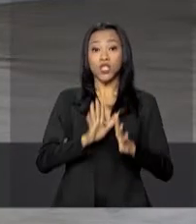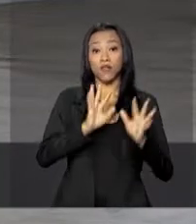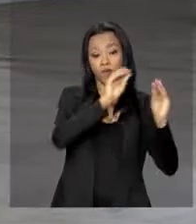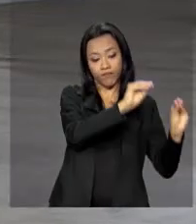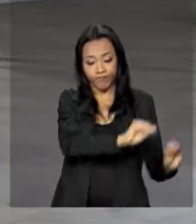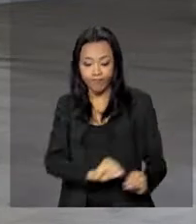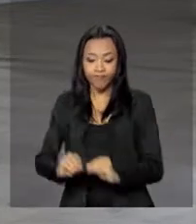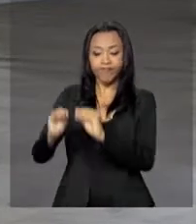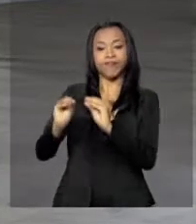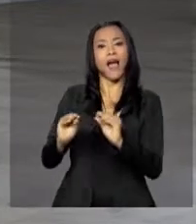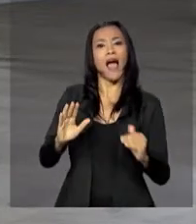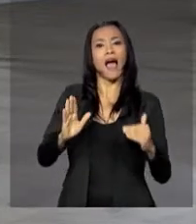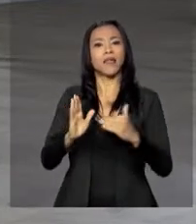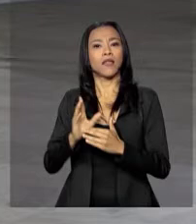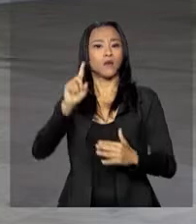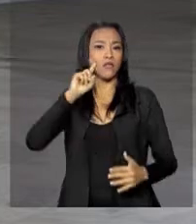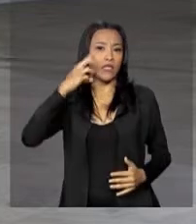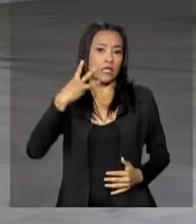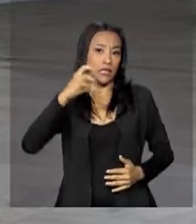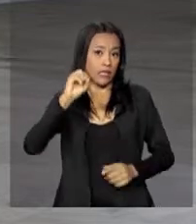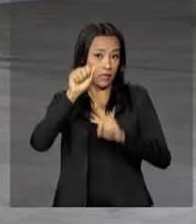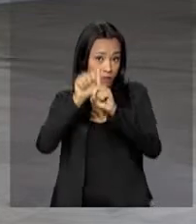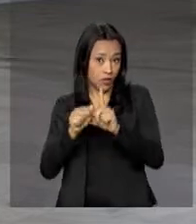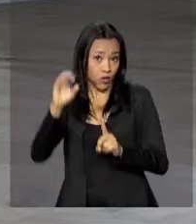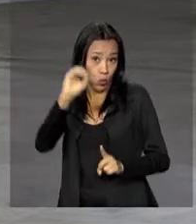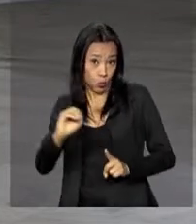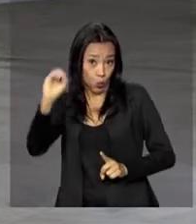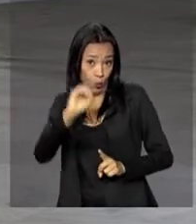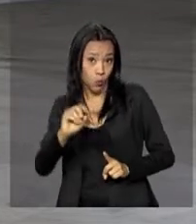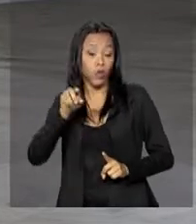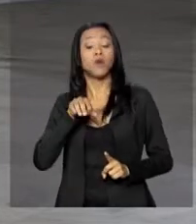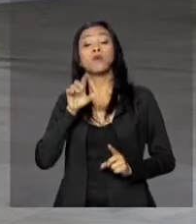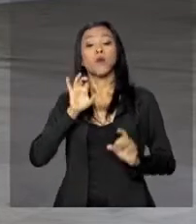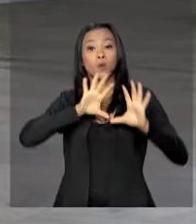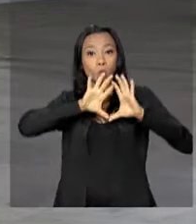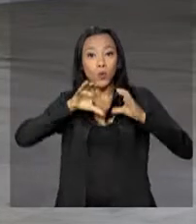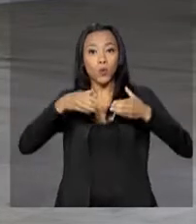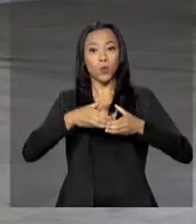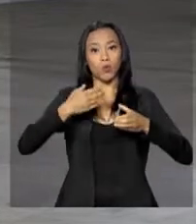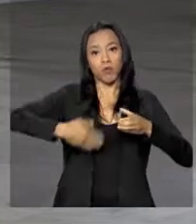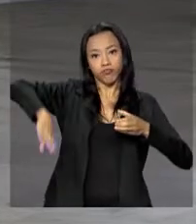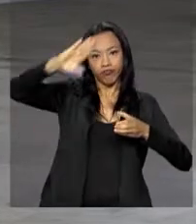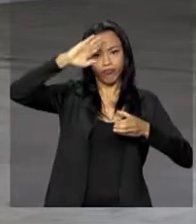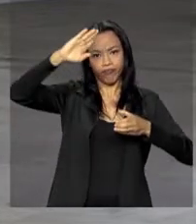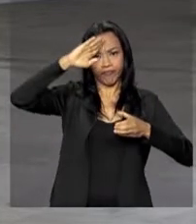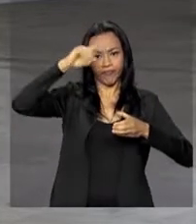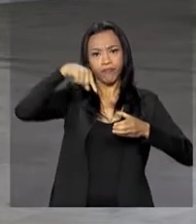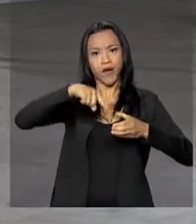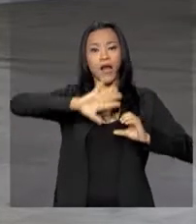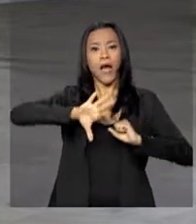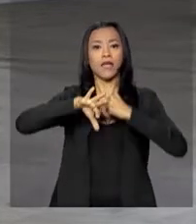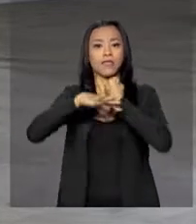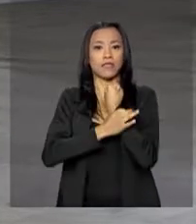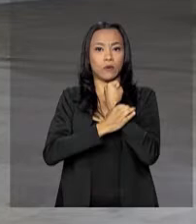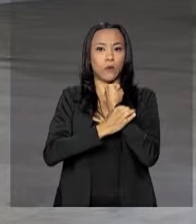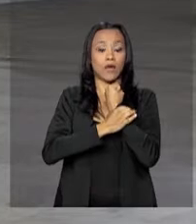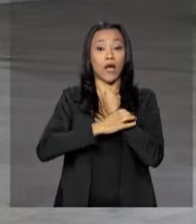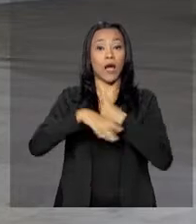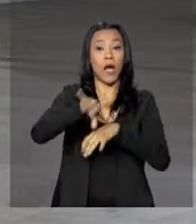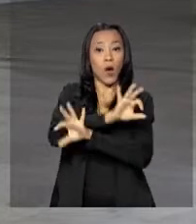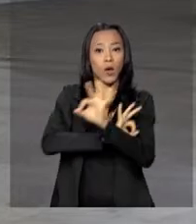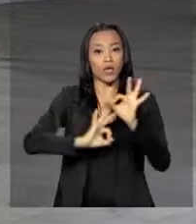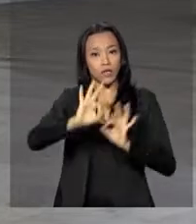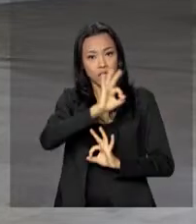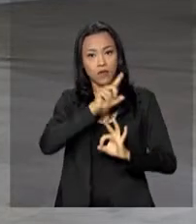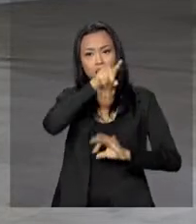30 de outubro ao uso das forças armadas para garantia da lei e da ordem em roraima esse